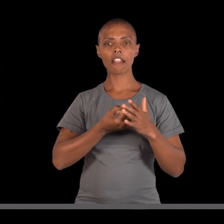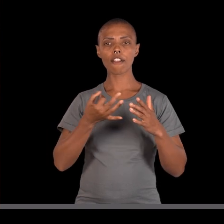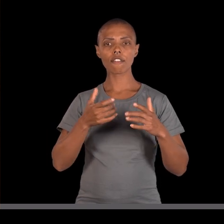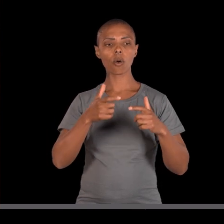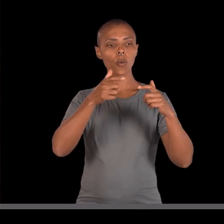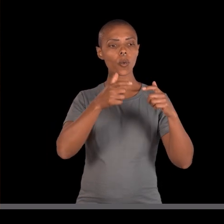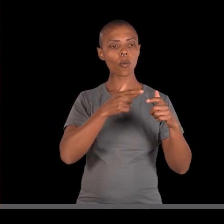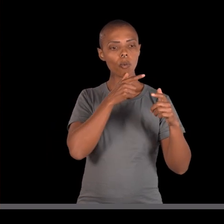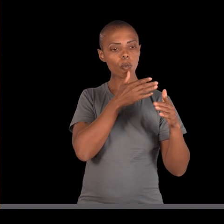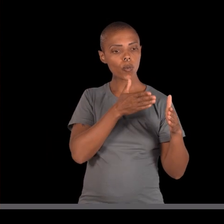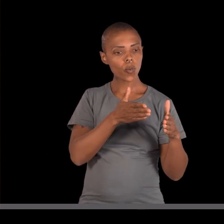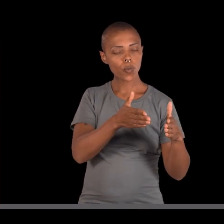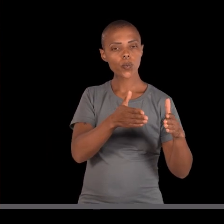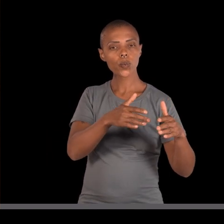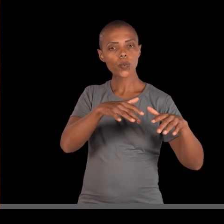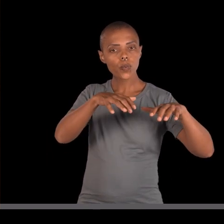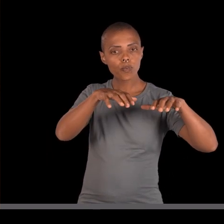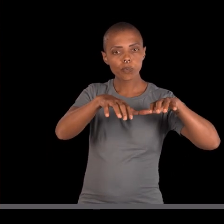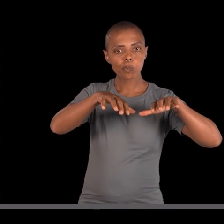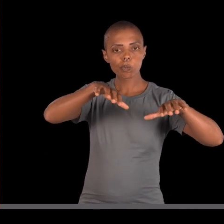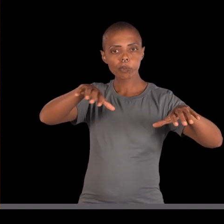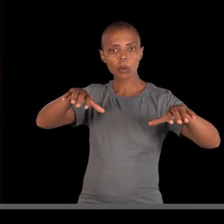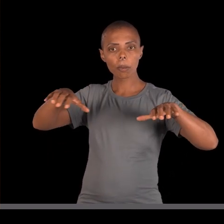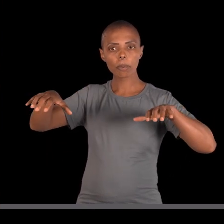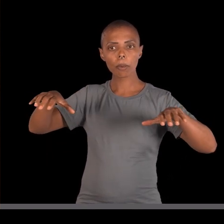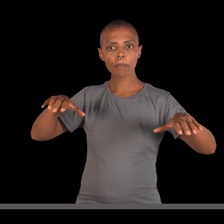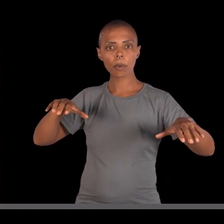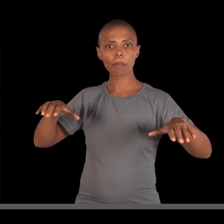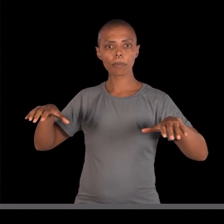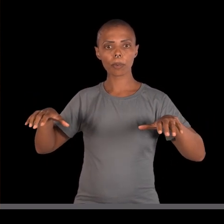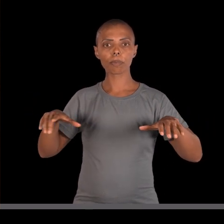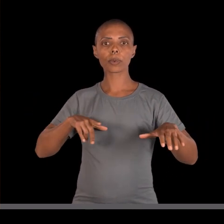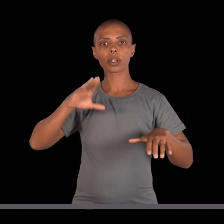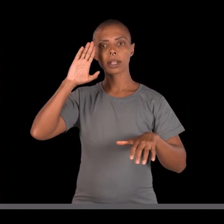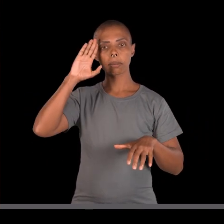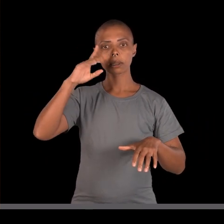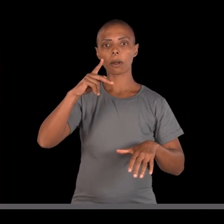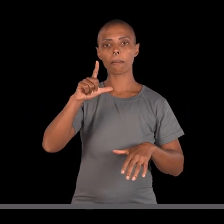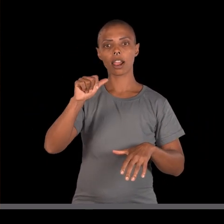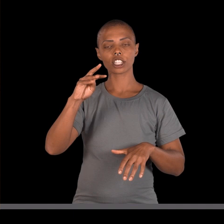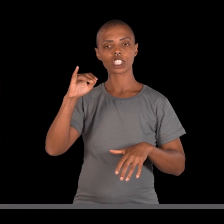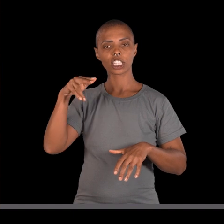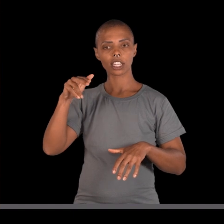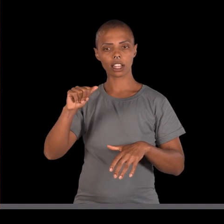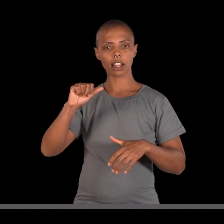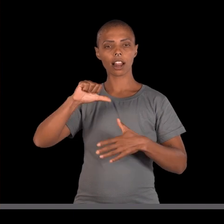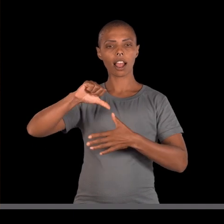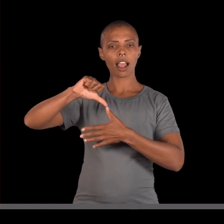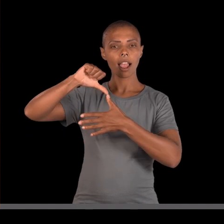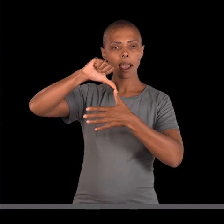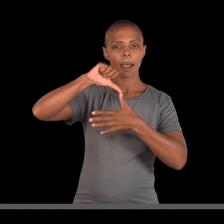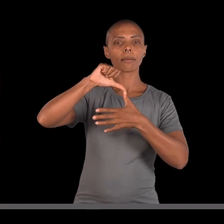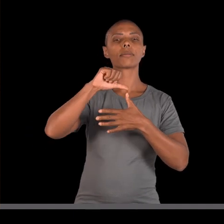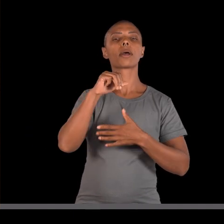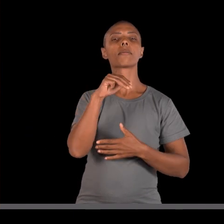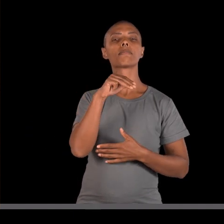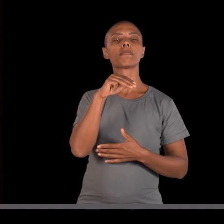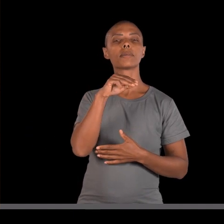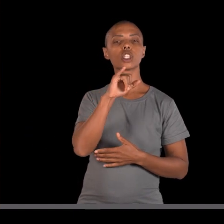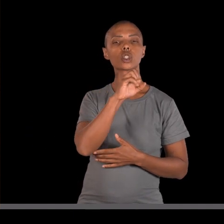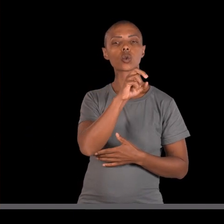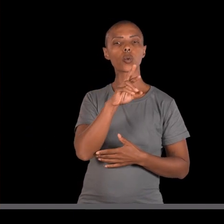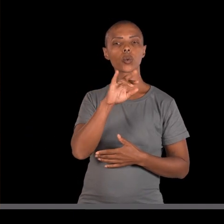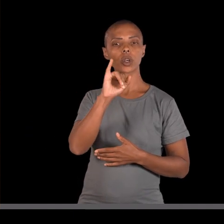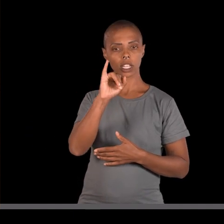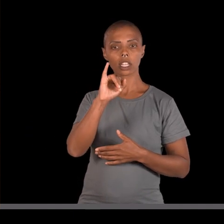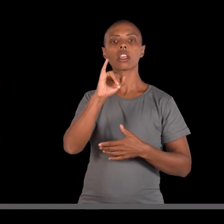inúmeras bacias hidrográficas. Entre as principais destaca a Bacia Platina, na América do Sul, a Bacia do Mississippi, no Sul, na América do Norte, e